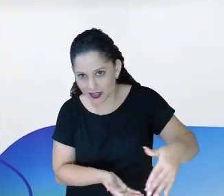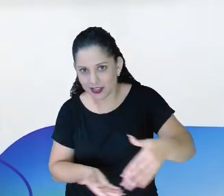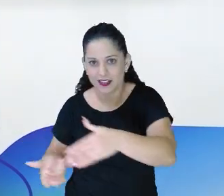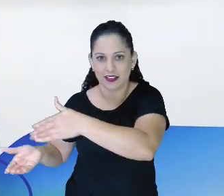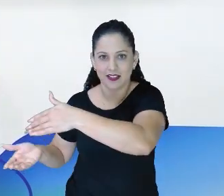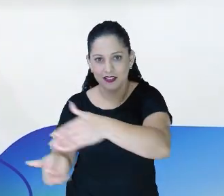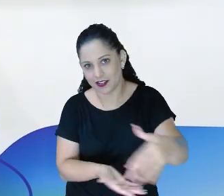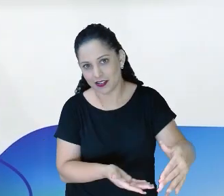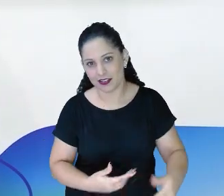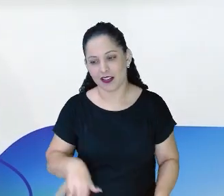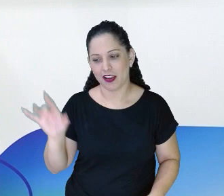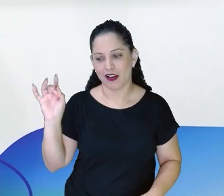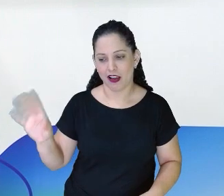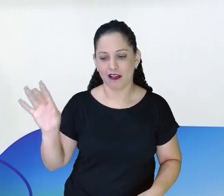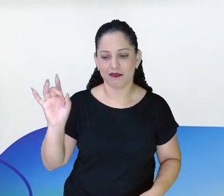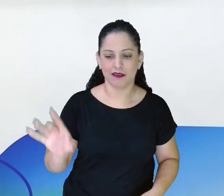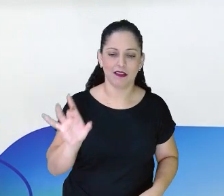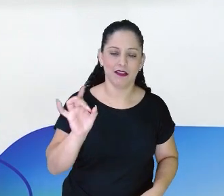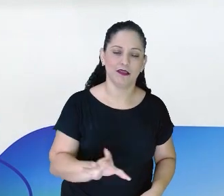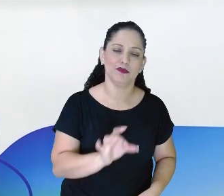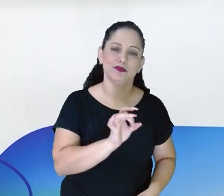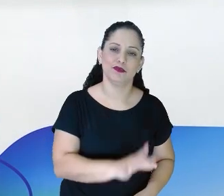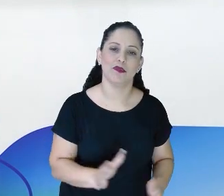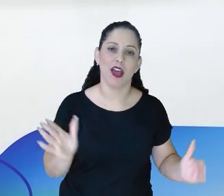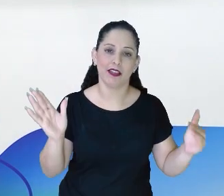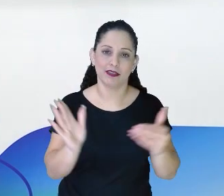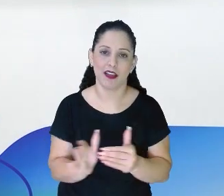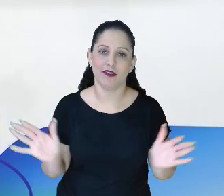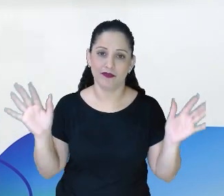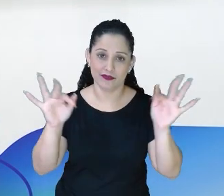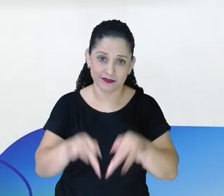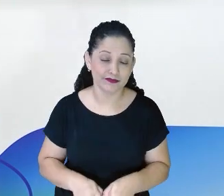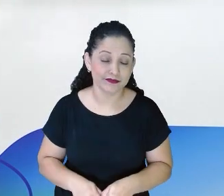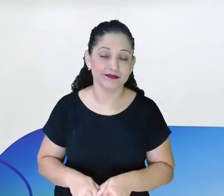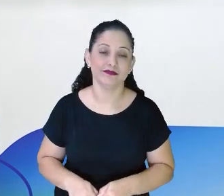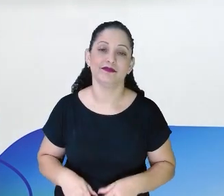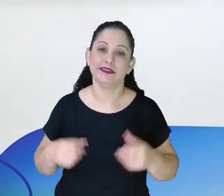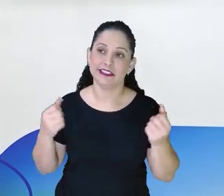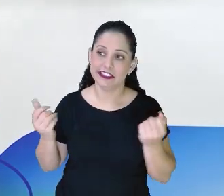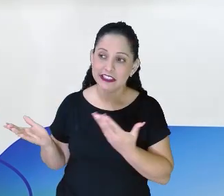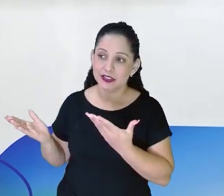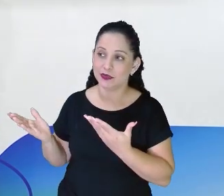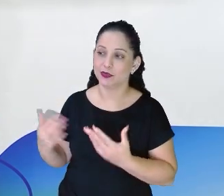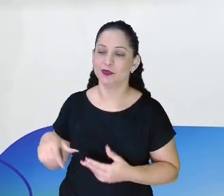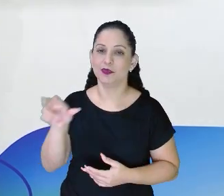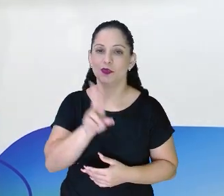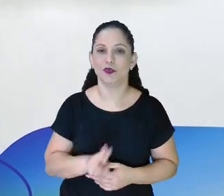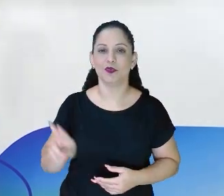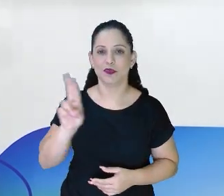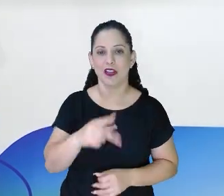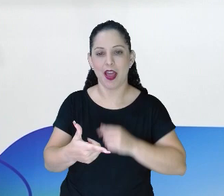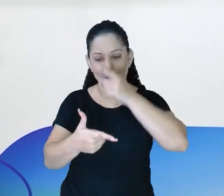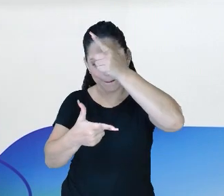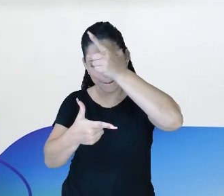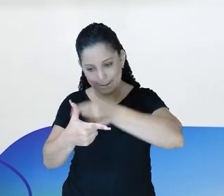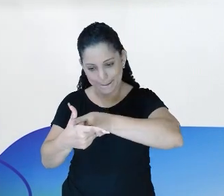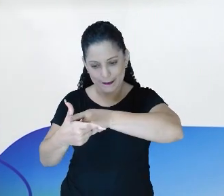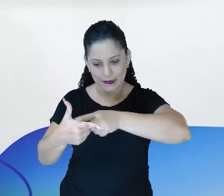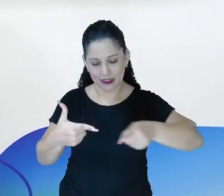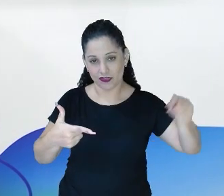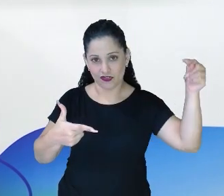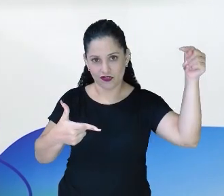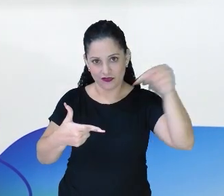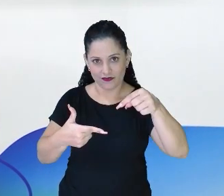livro por livro até eles se esgotarem. Por isso que a gente utiliza o método